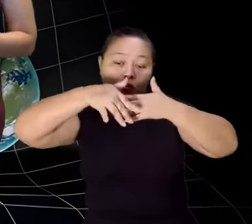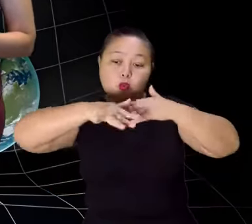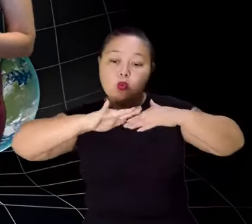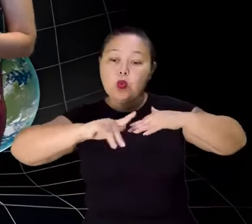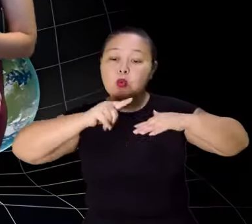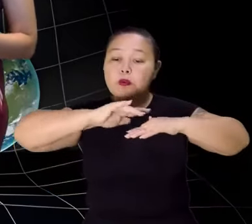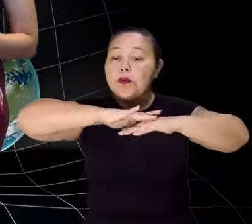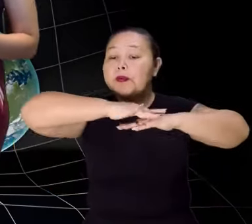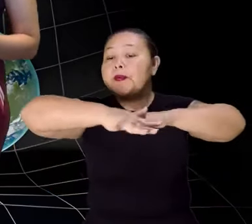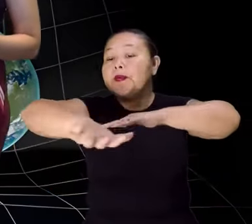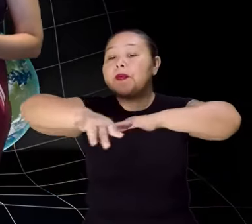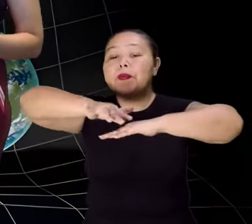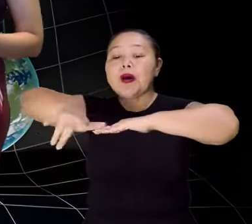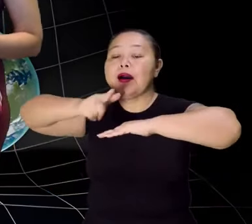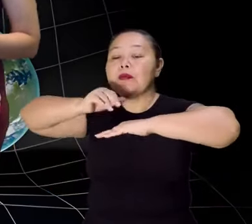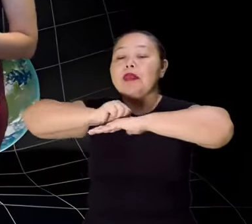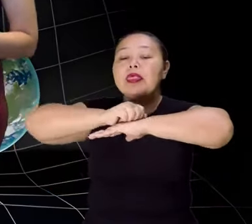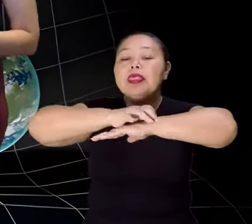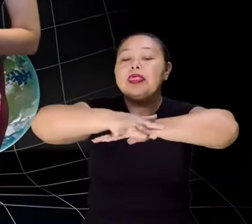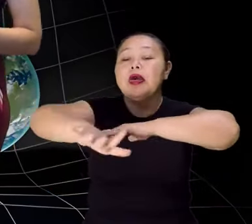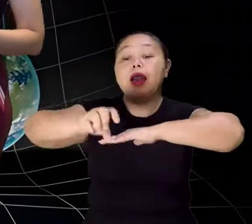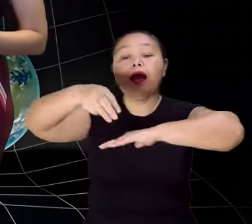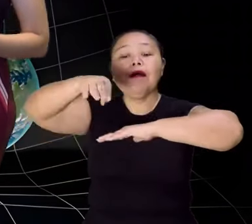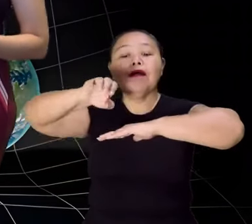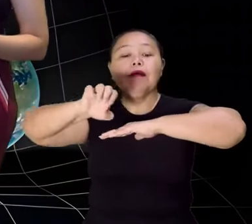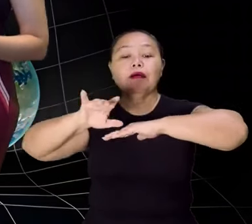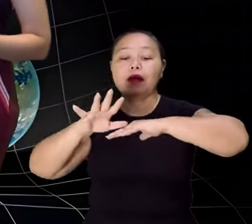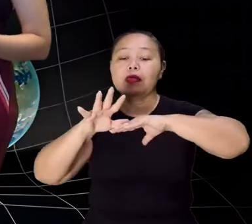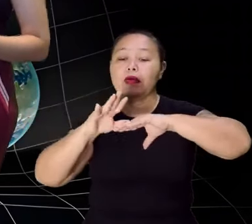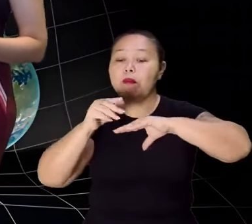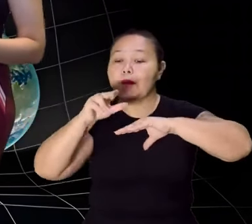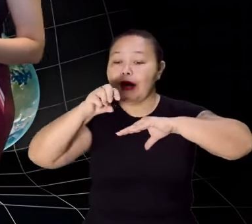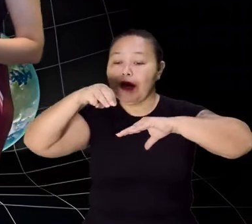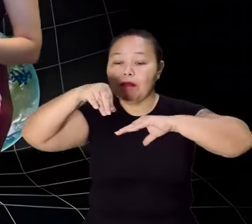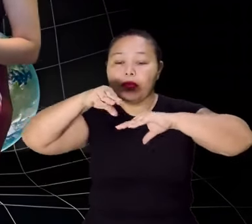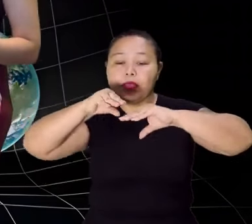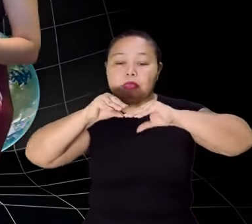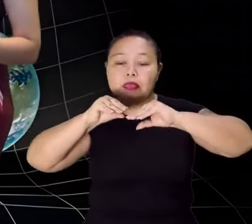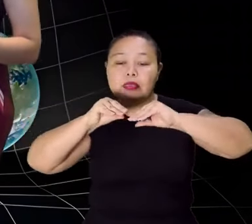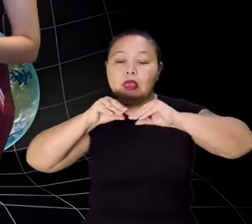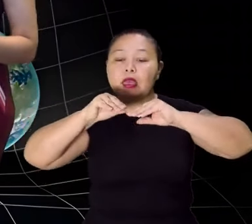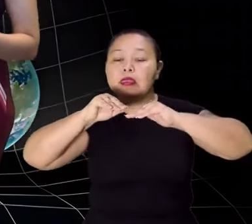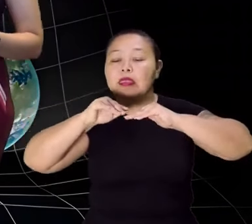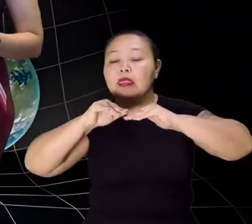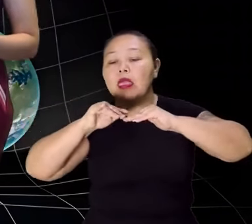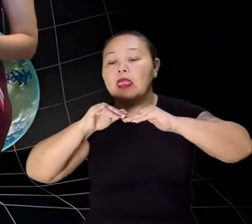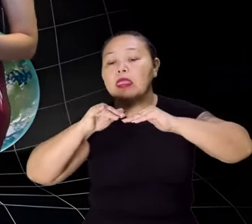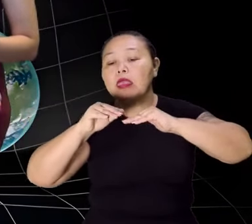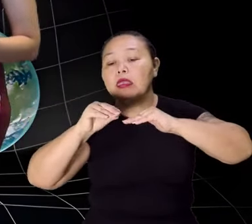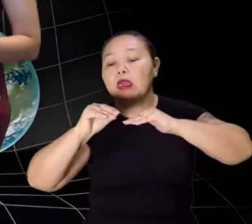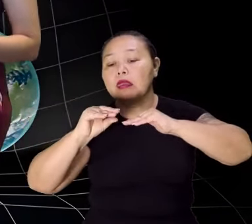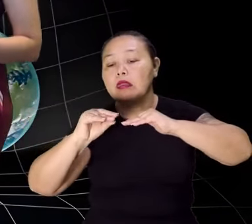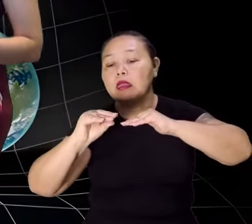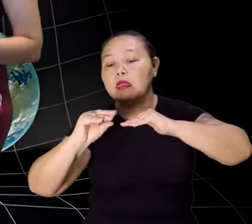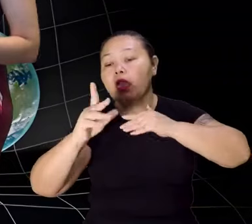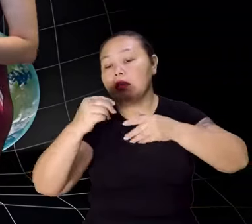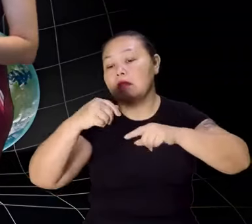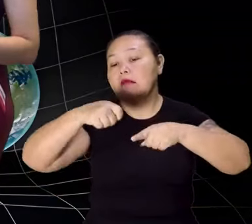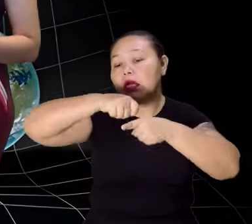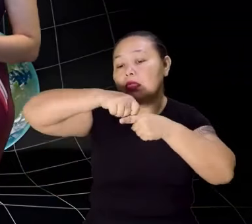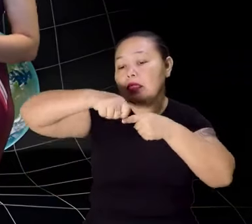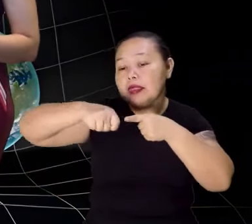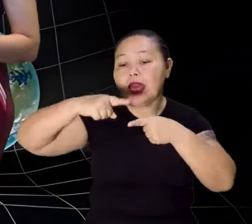mesa, ela vai esparrando, né? O mel, ele vai amontoando e vai esparrando devagarinho. Sim. A pasta dental, são